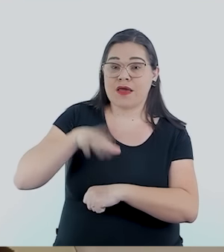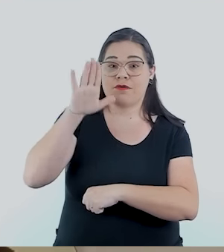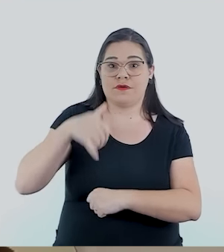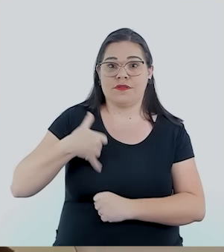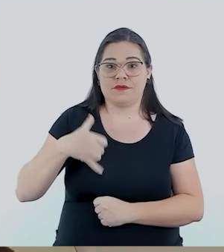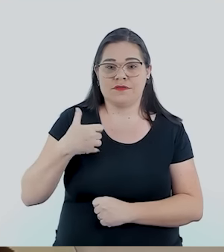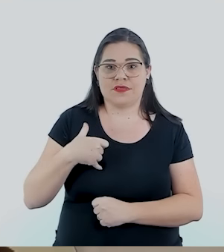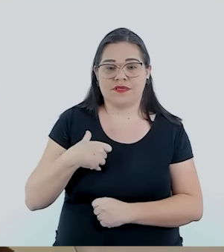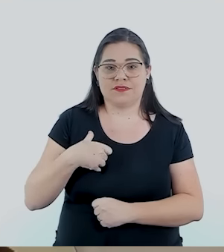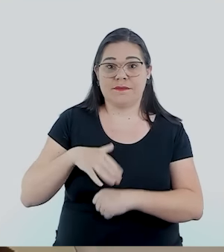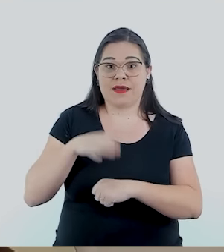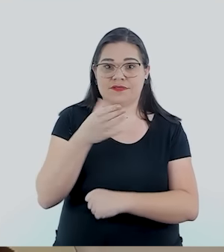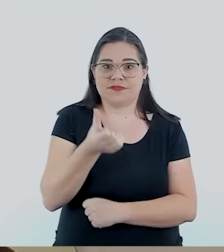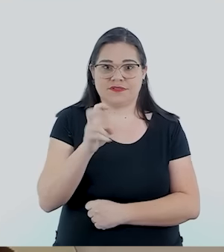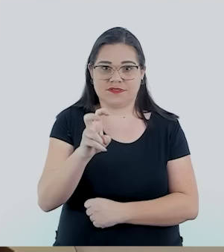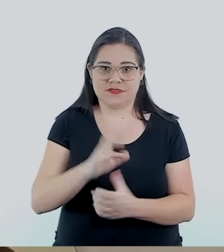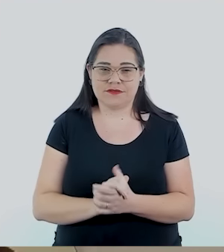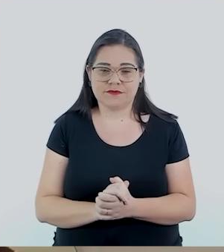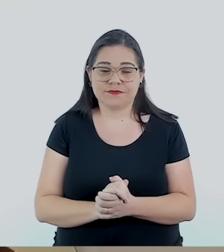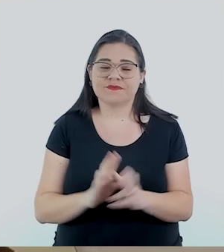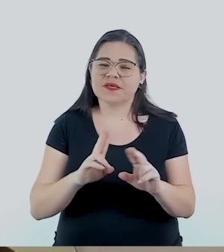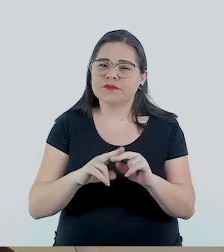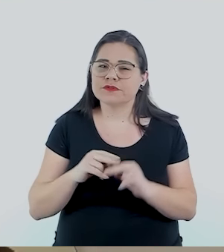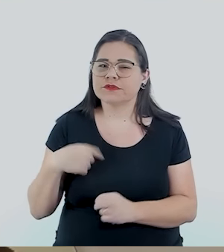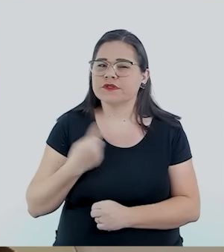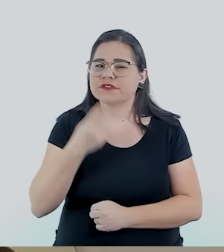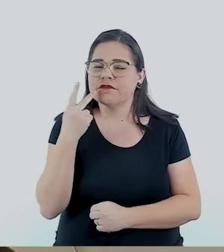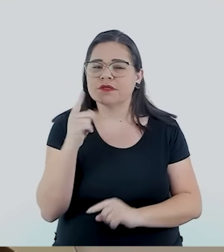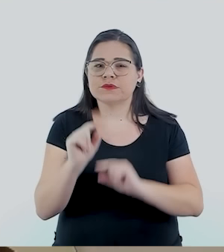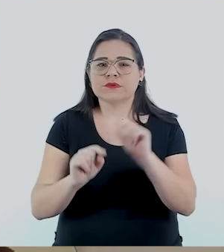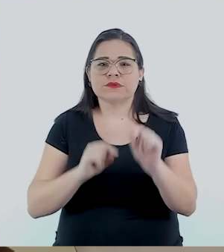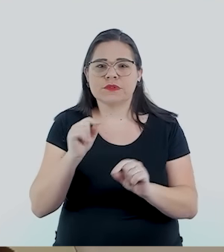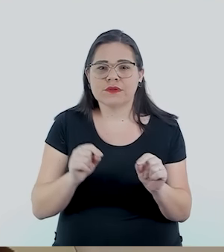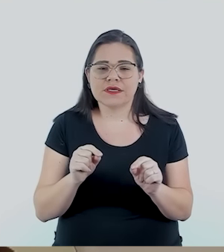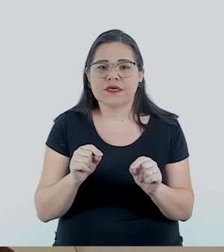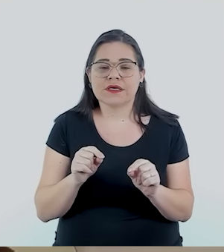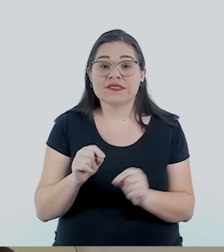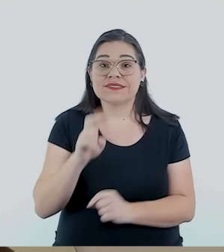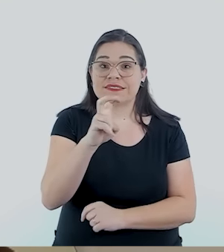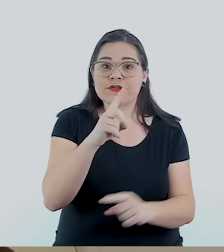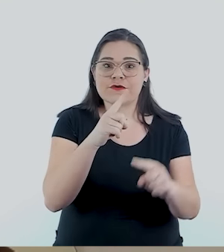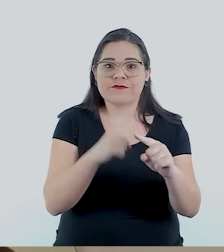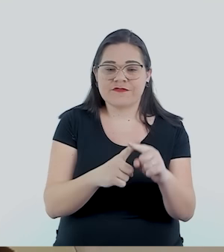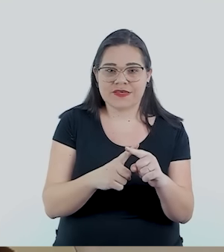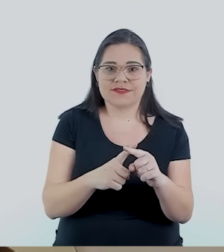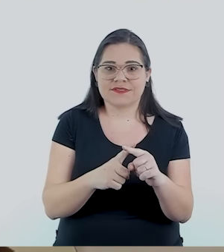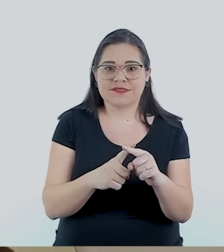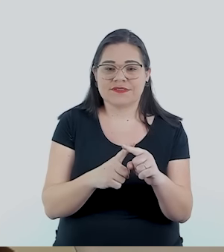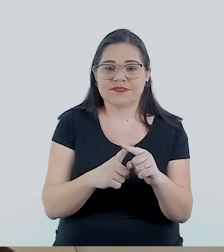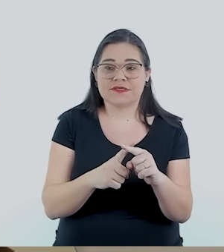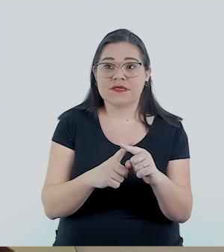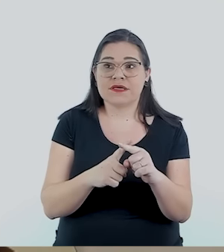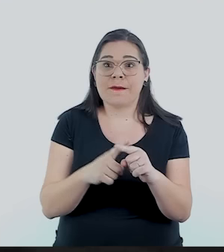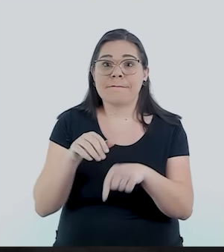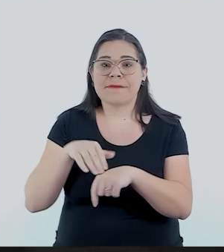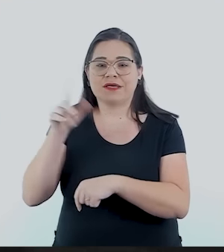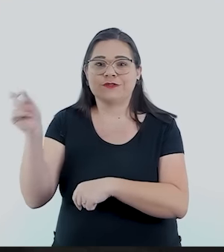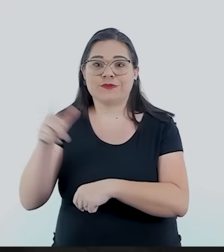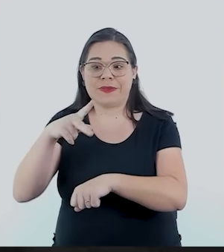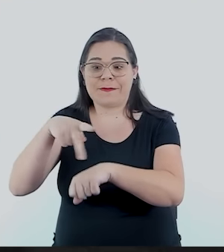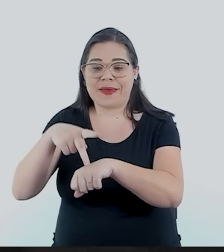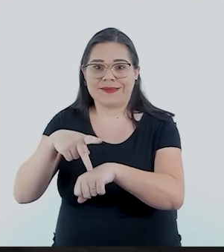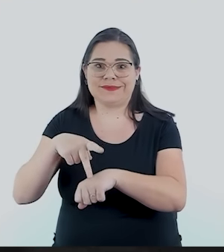60 anos então a gente tá falando de basicamente um um equivalente a cinco vezes o tamanho de Portugal é porque isso nas